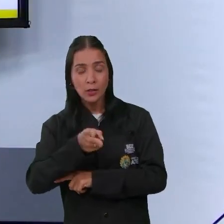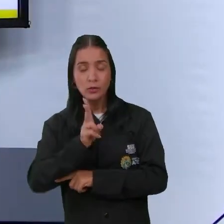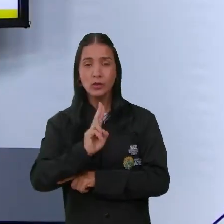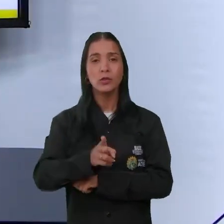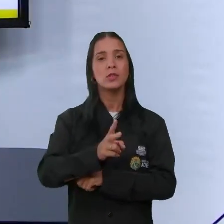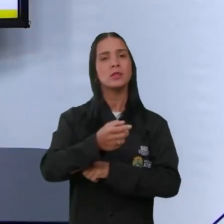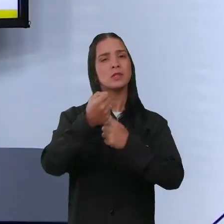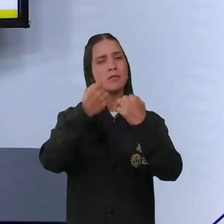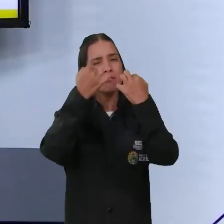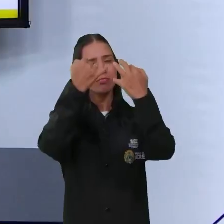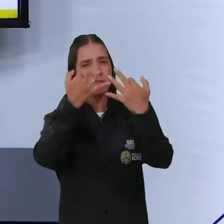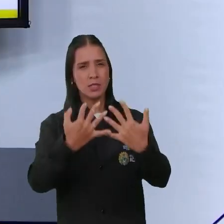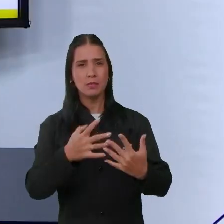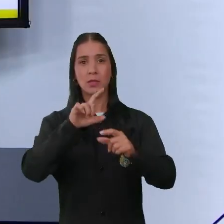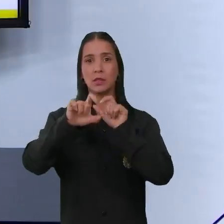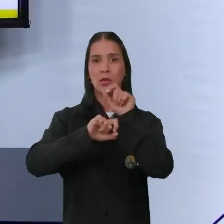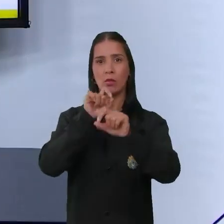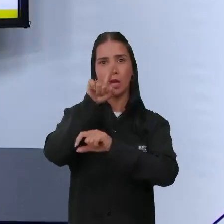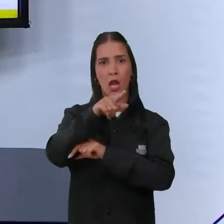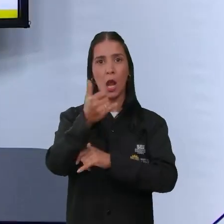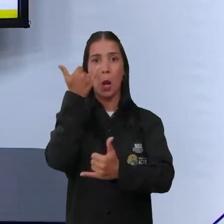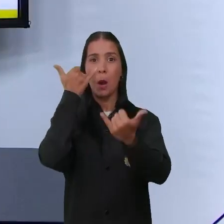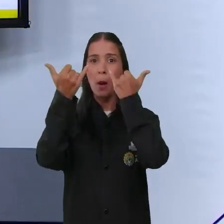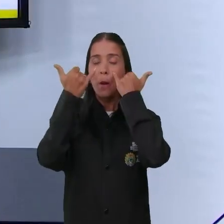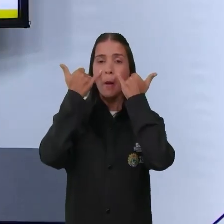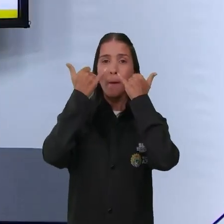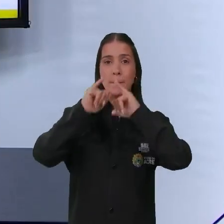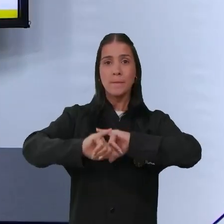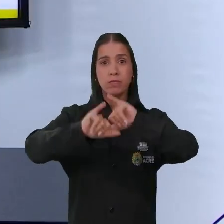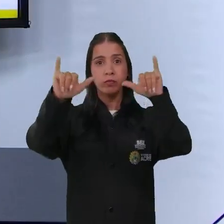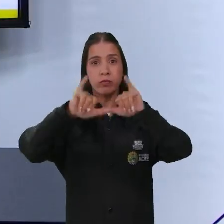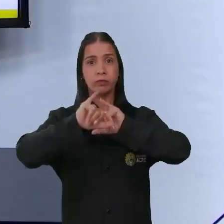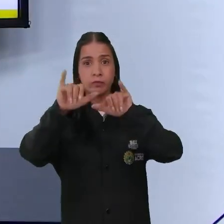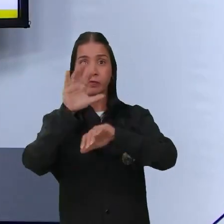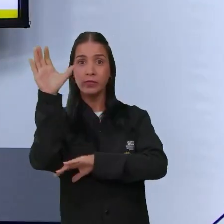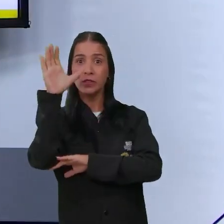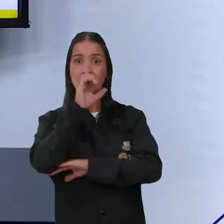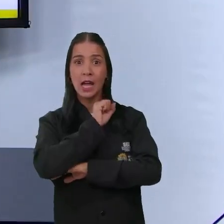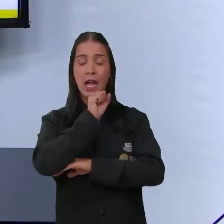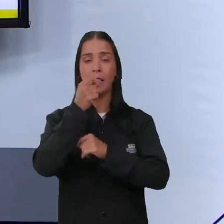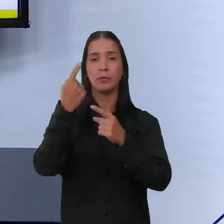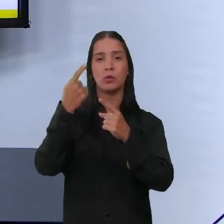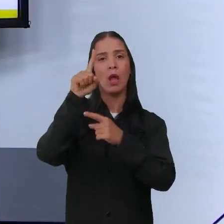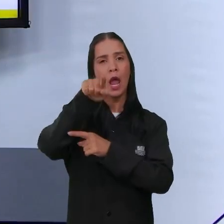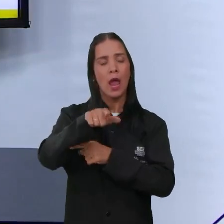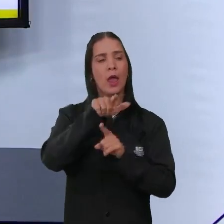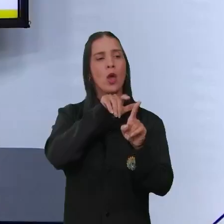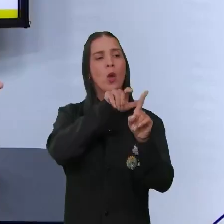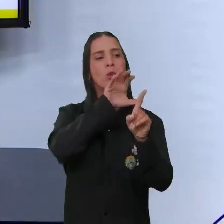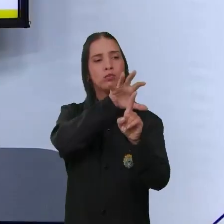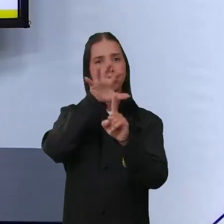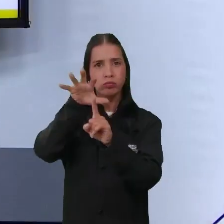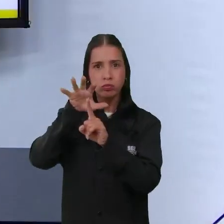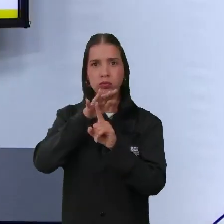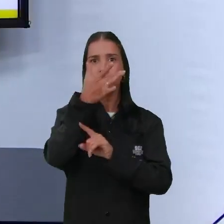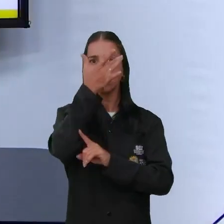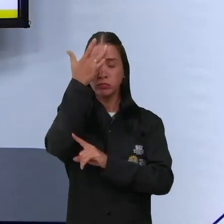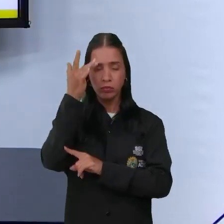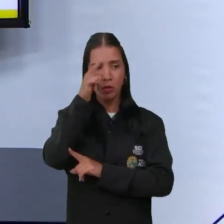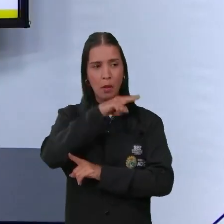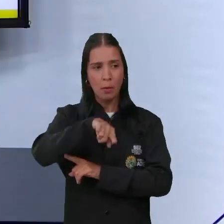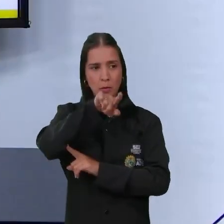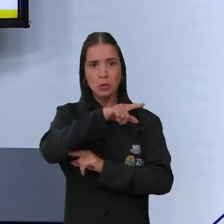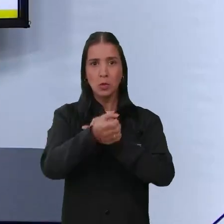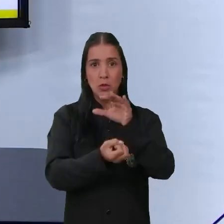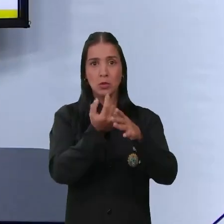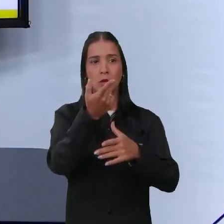que a imediatez da comunicação e a abrangência deve levar a um controle no sentido de criar pessoas